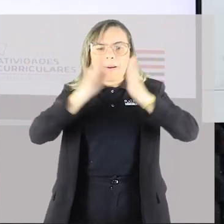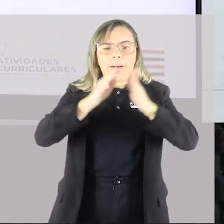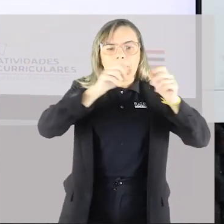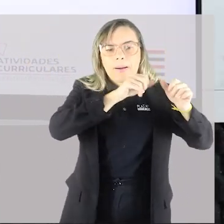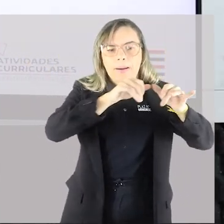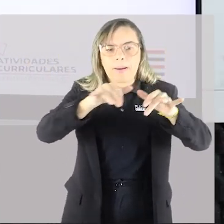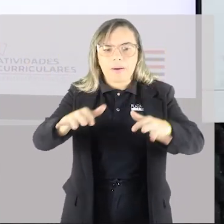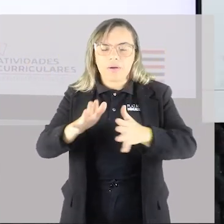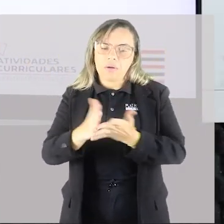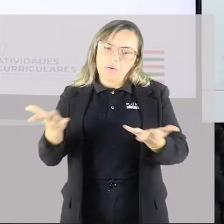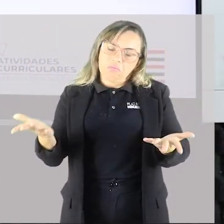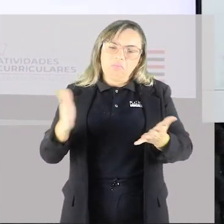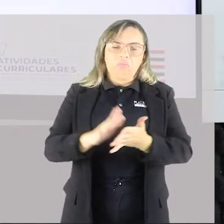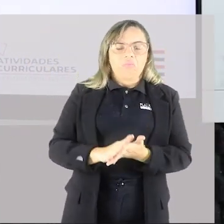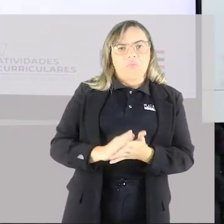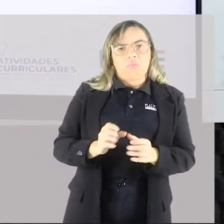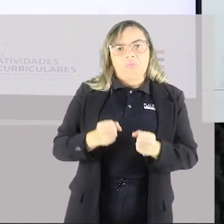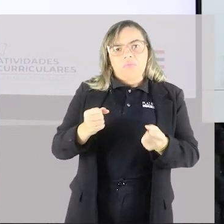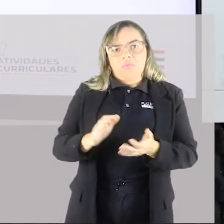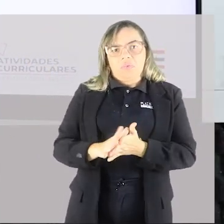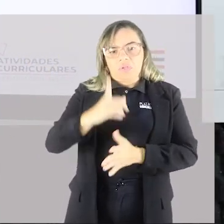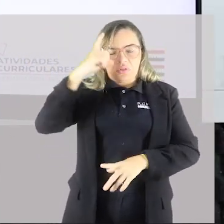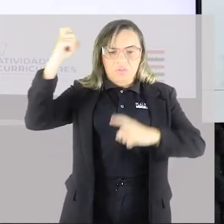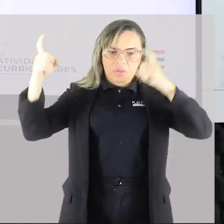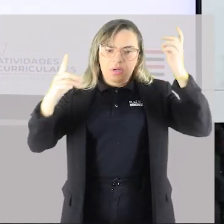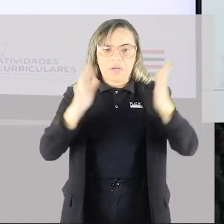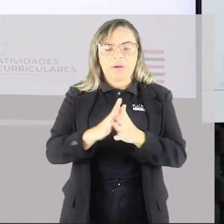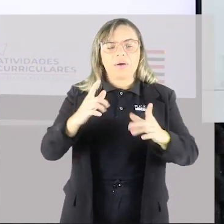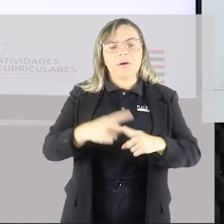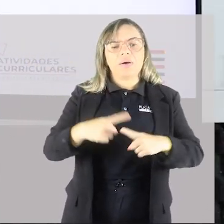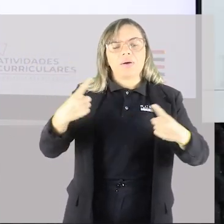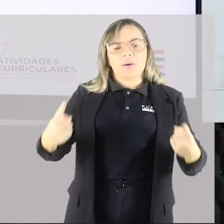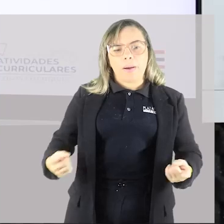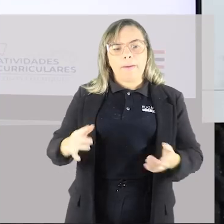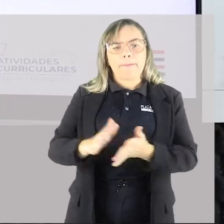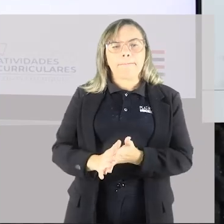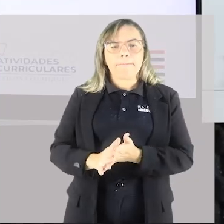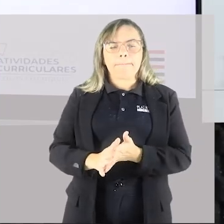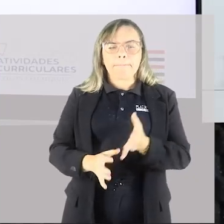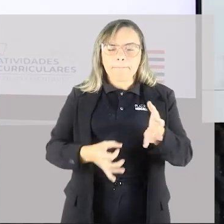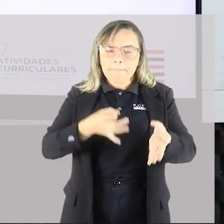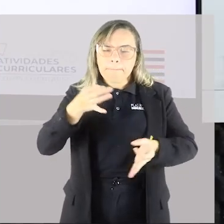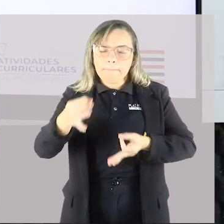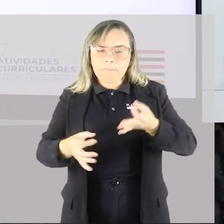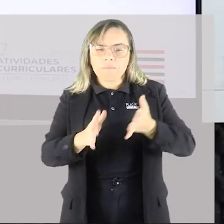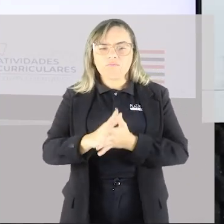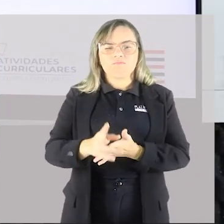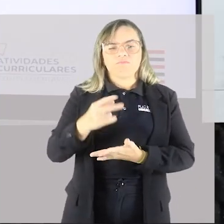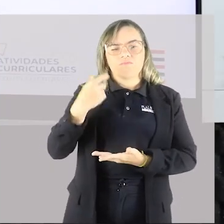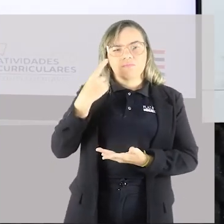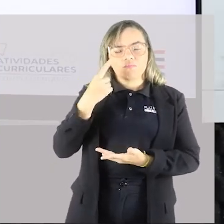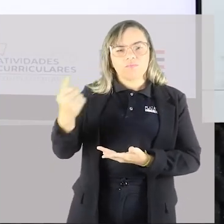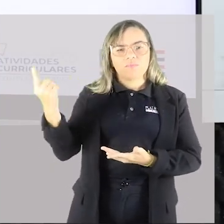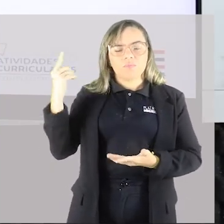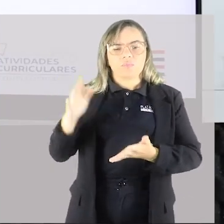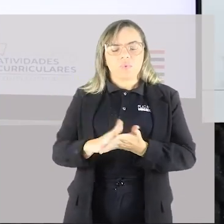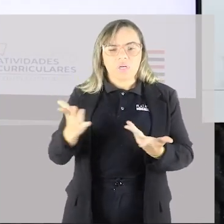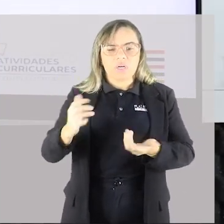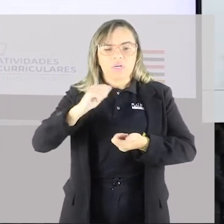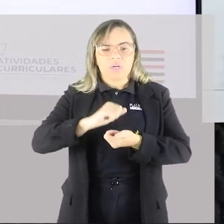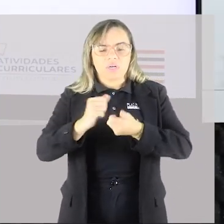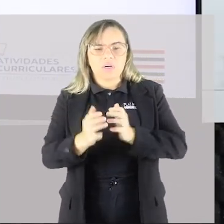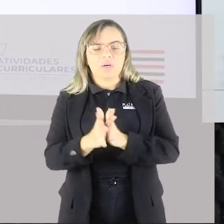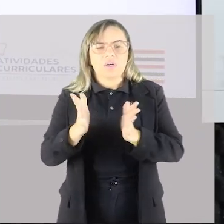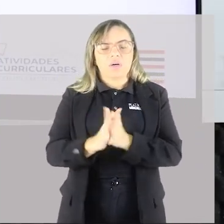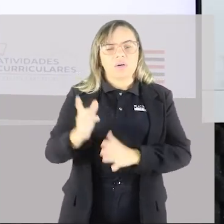tenha criado, tantos assim, mas com certeza deu uma visão muito mais adequada ao